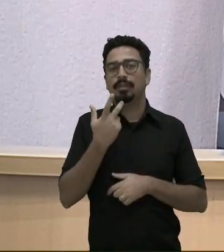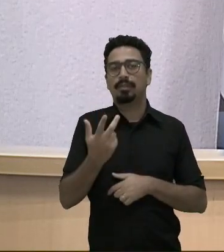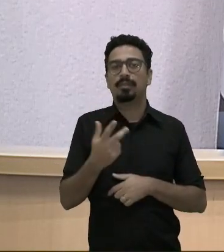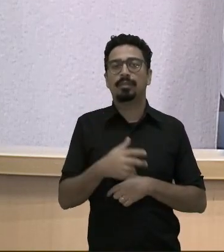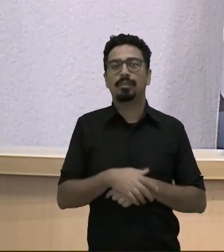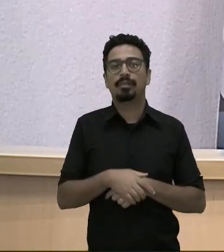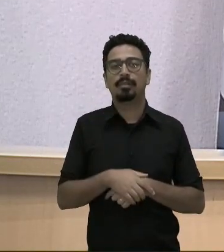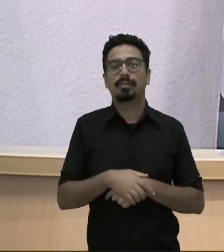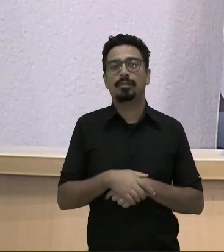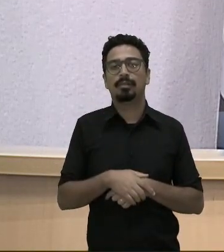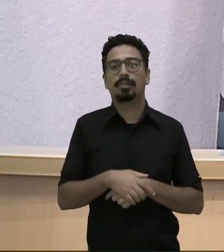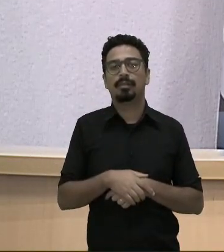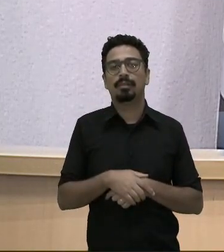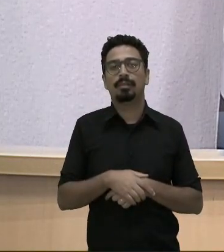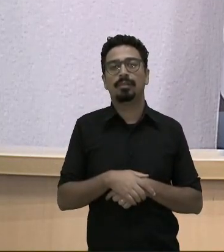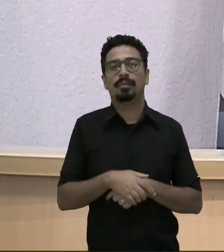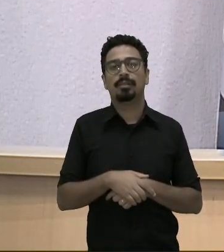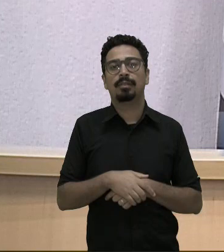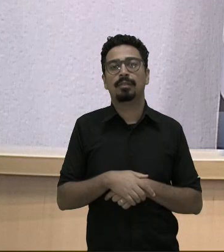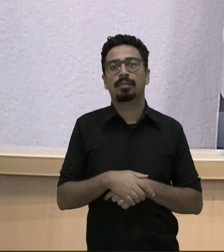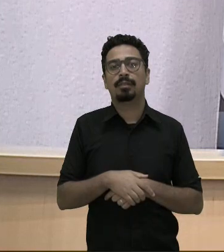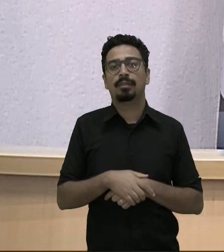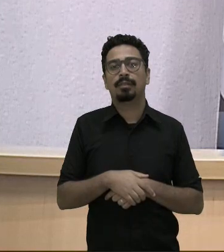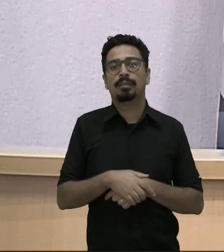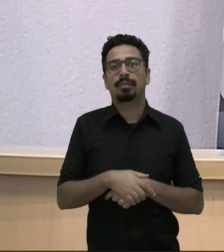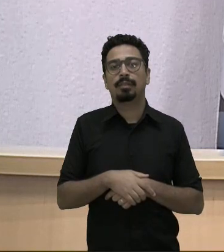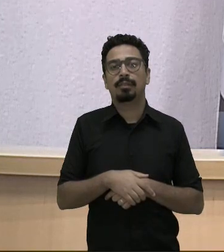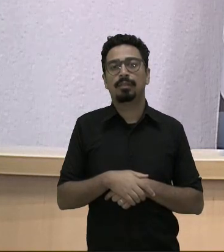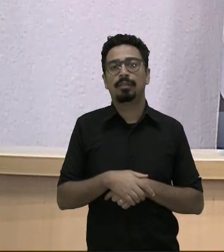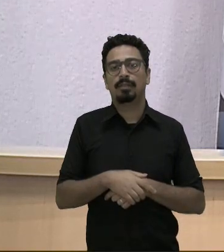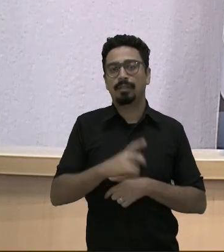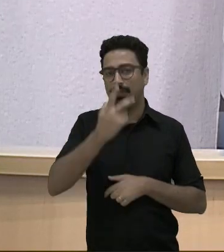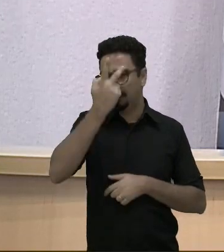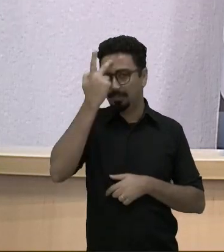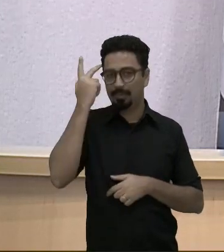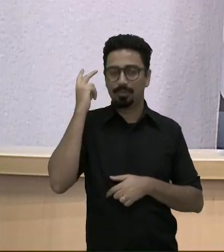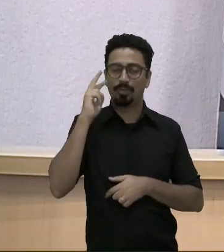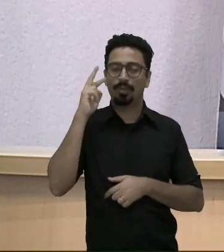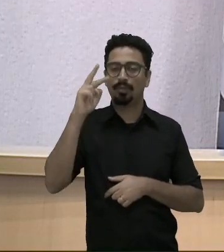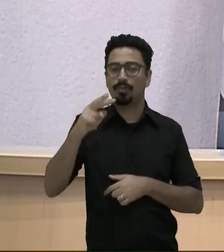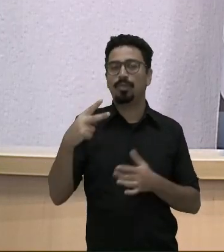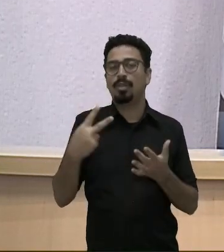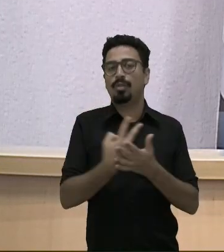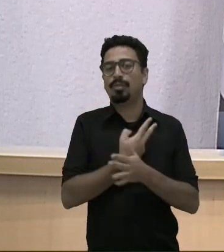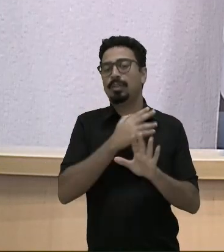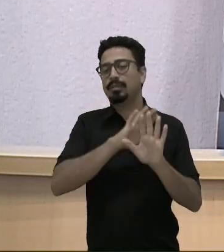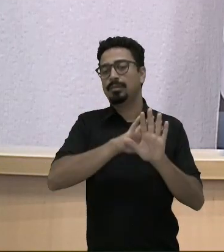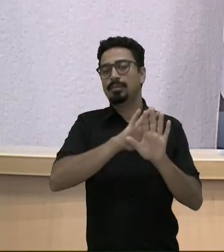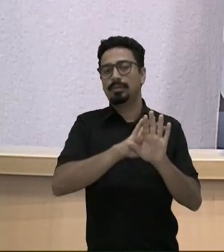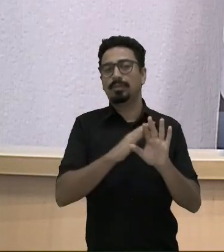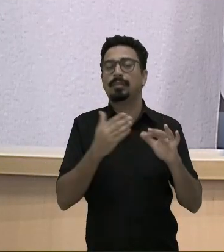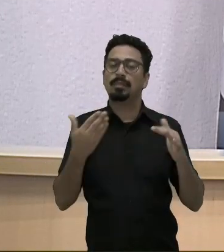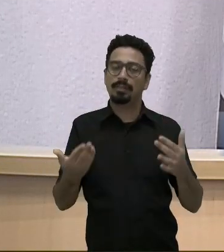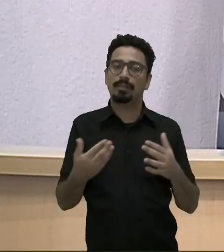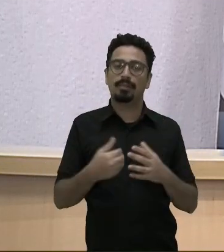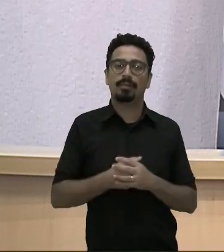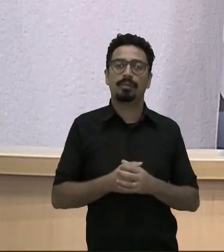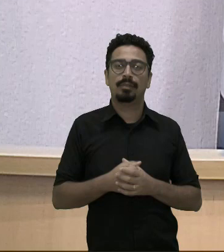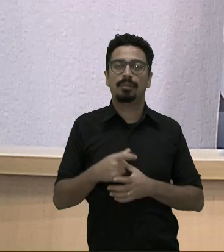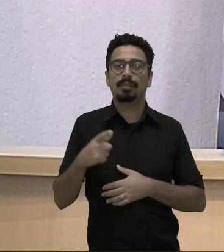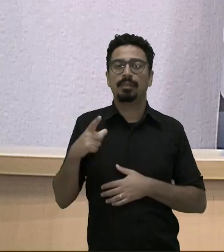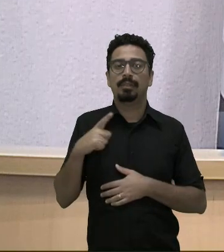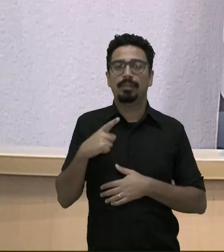falou ali. É que o pessoal está lá atrás, não vê o que acontece. Aí nós temos aqui a